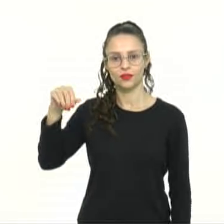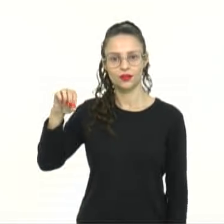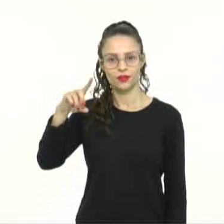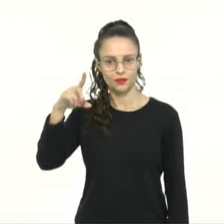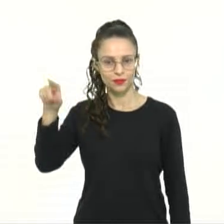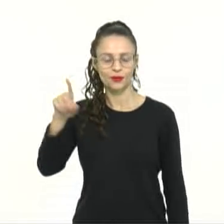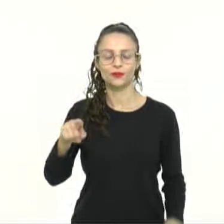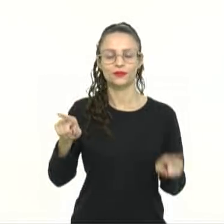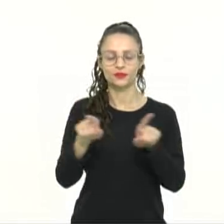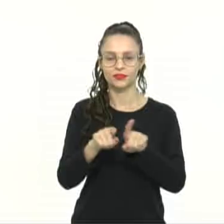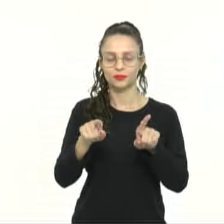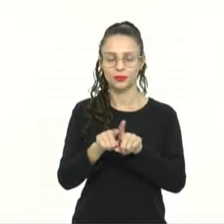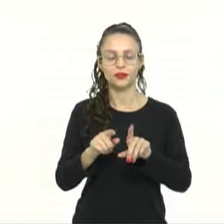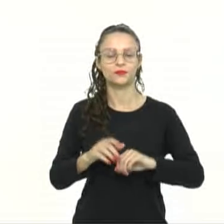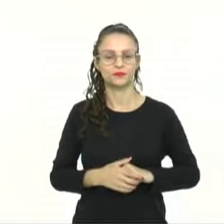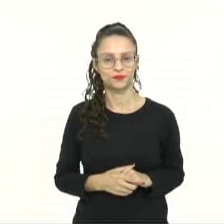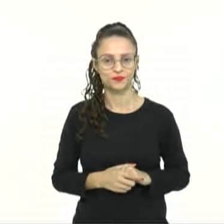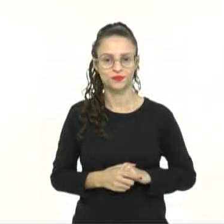também